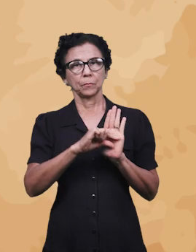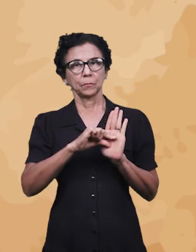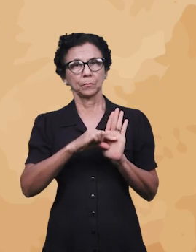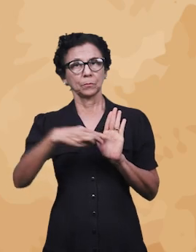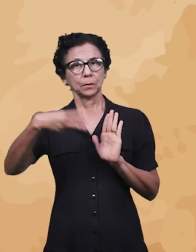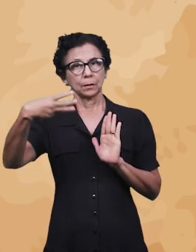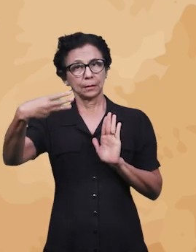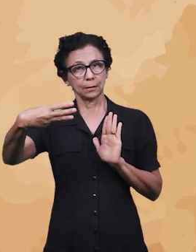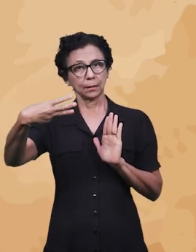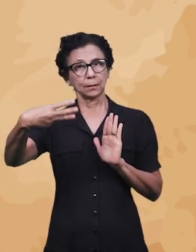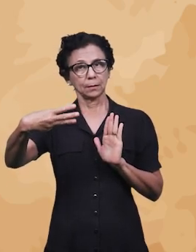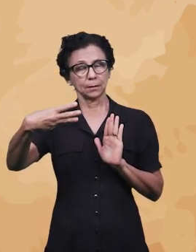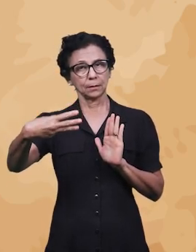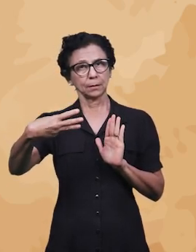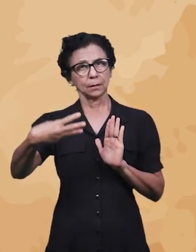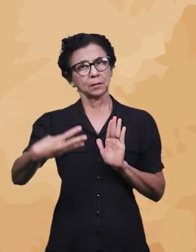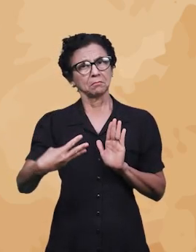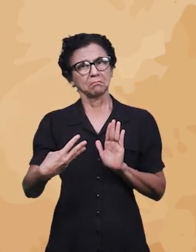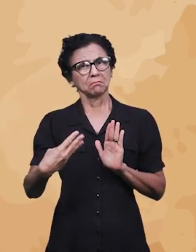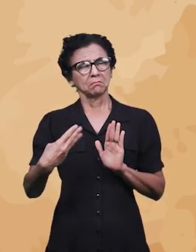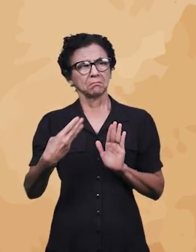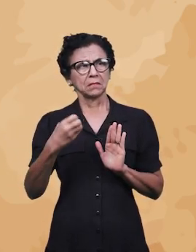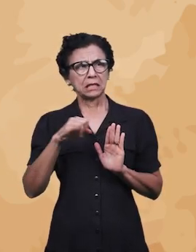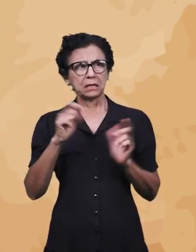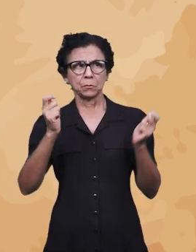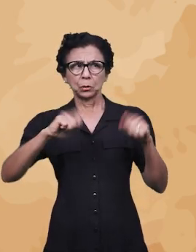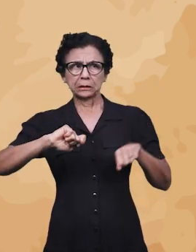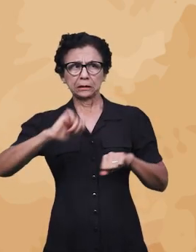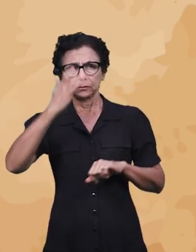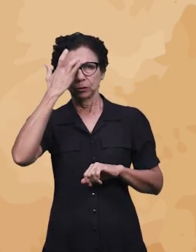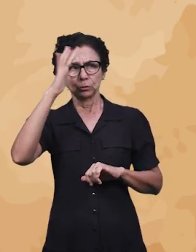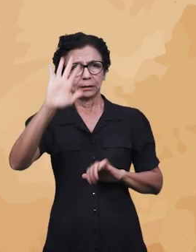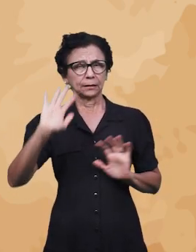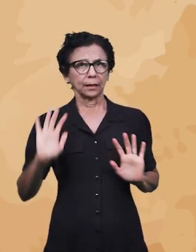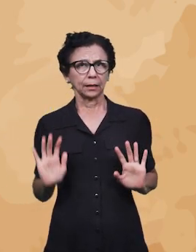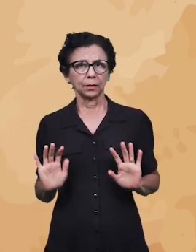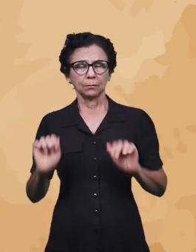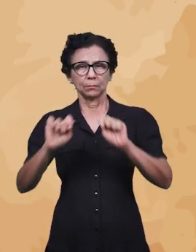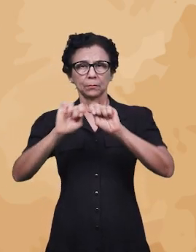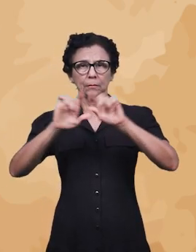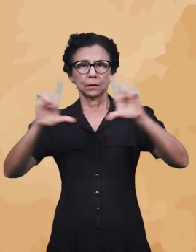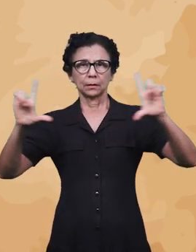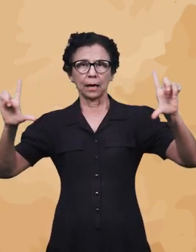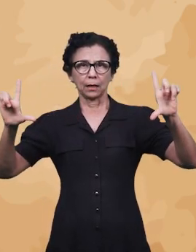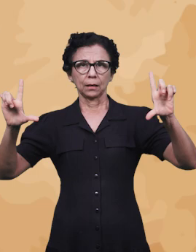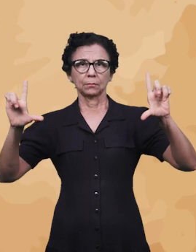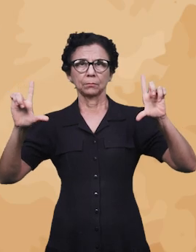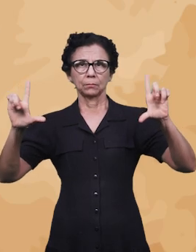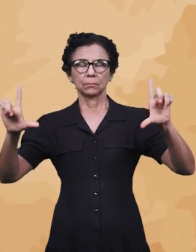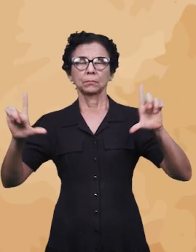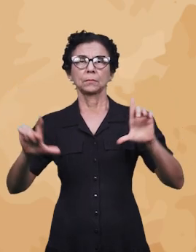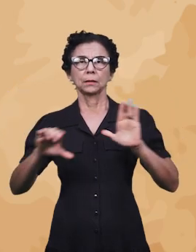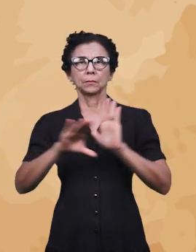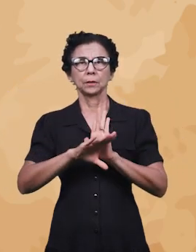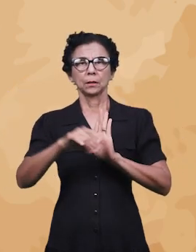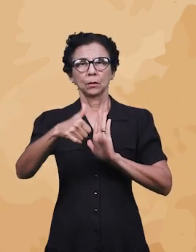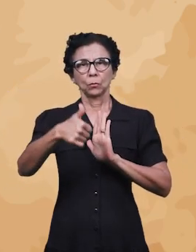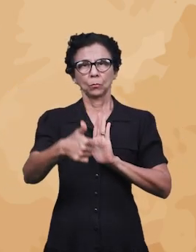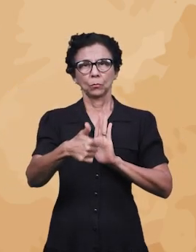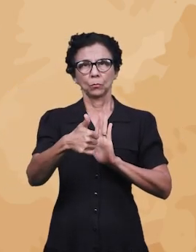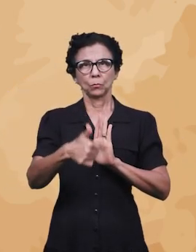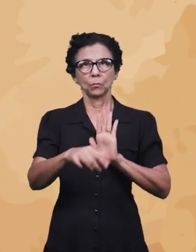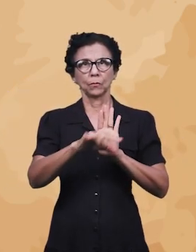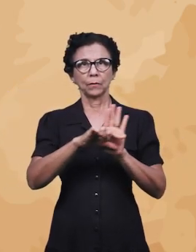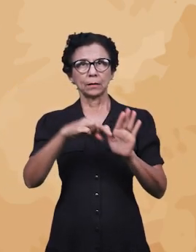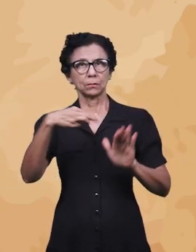possível. Sim, a gente coloca em tela cheia. Em tela cheia. Agora, capítulo 1, verso 3. O que diz assim?